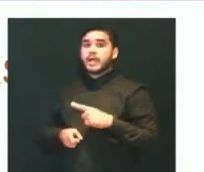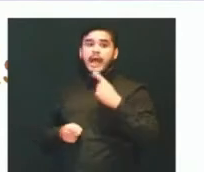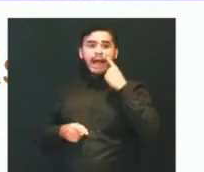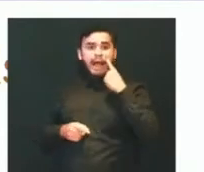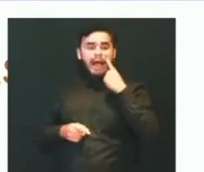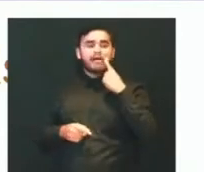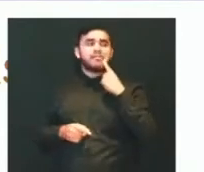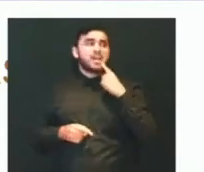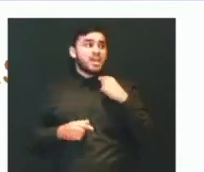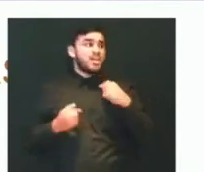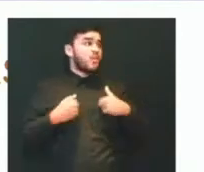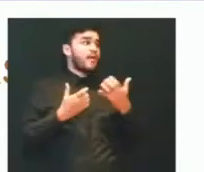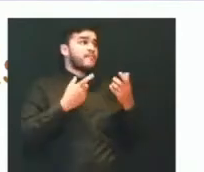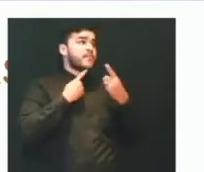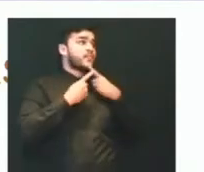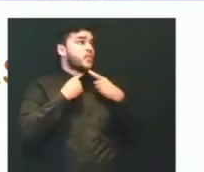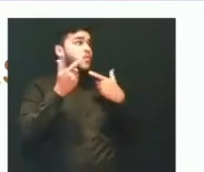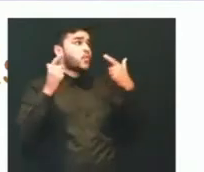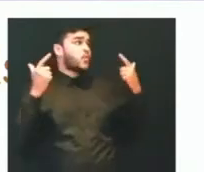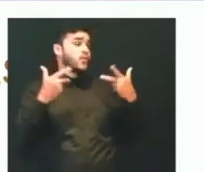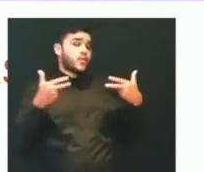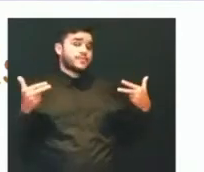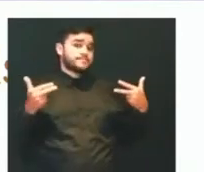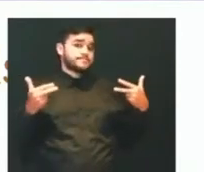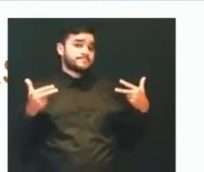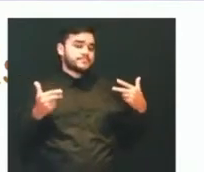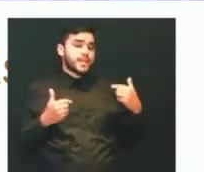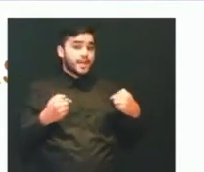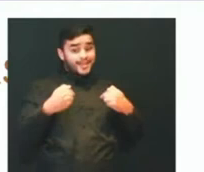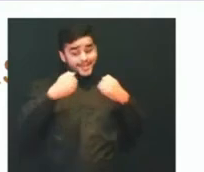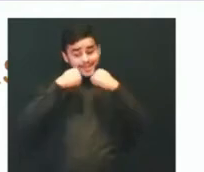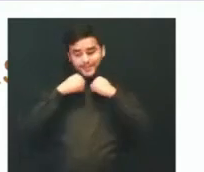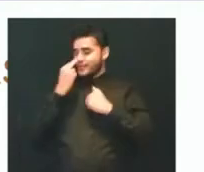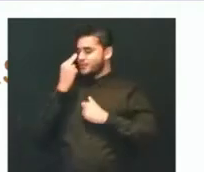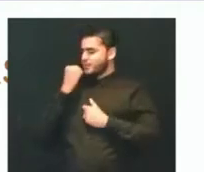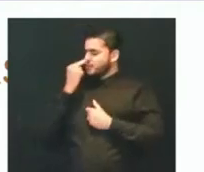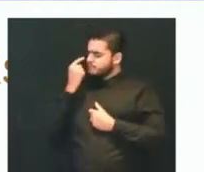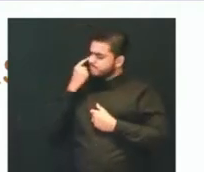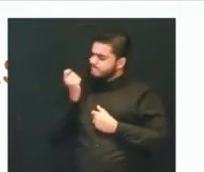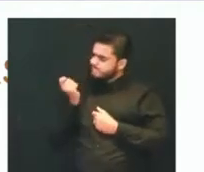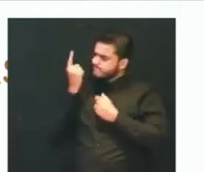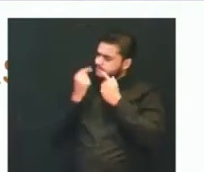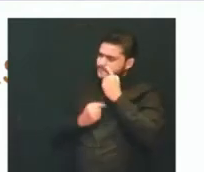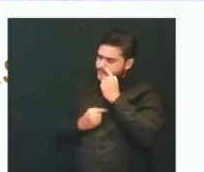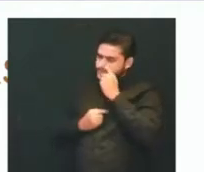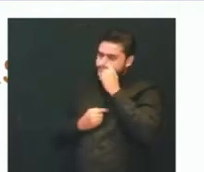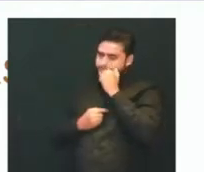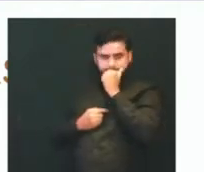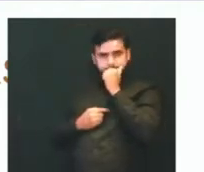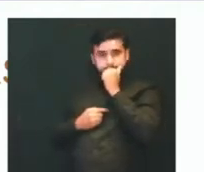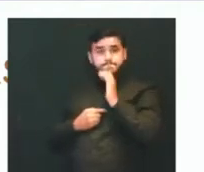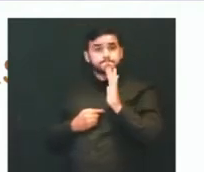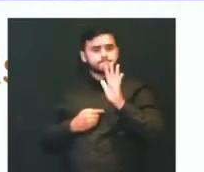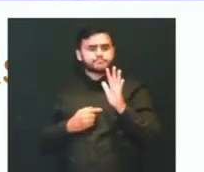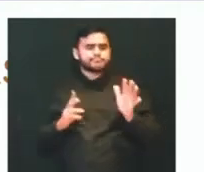pesquisando, às vezes, nas redes sociais, na internet, ou, então, ouvindo de algum parente, ouvindo de algum amigo que tal